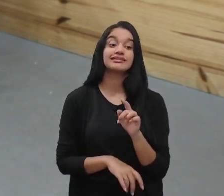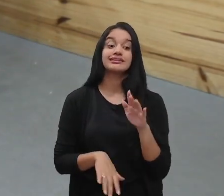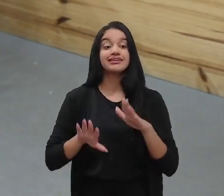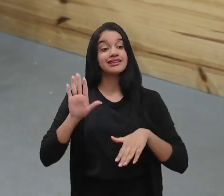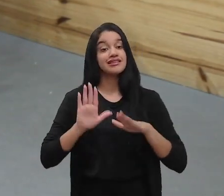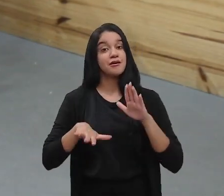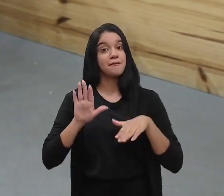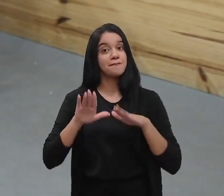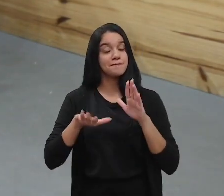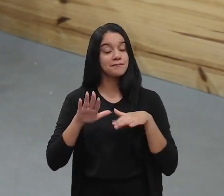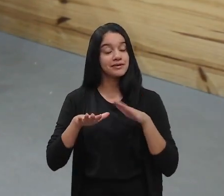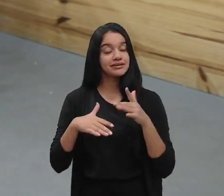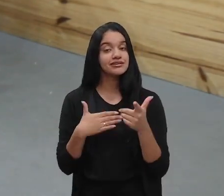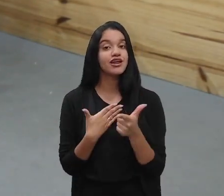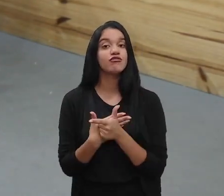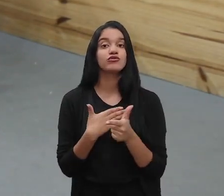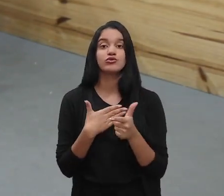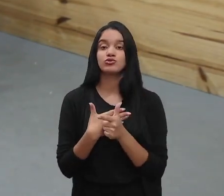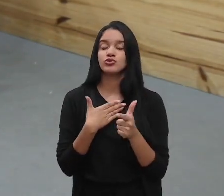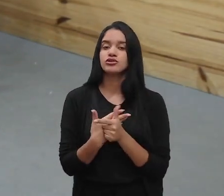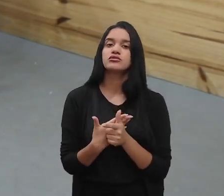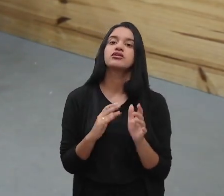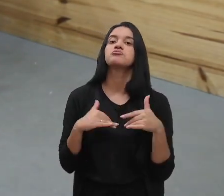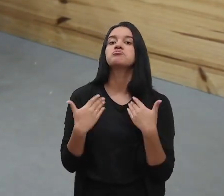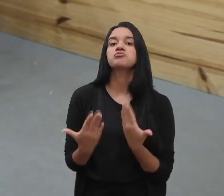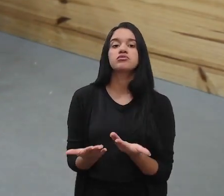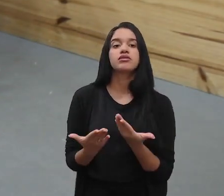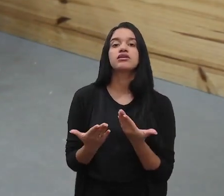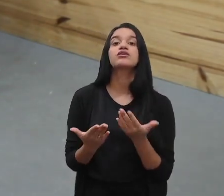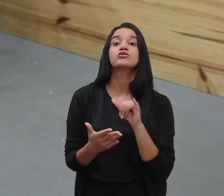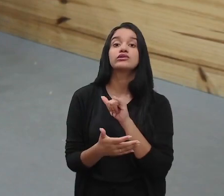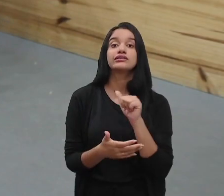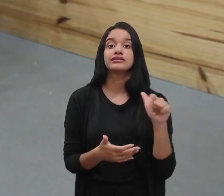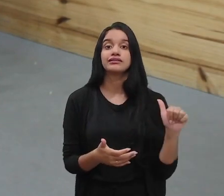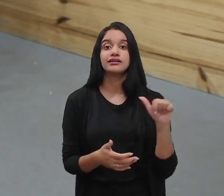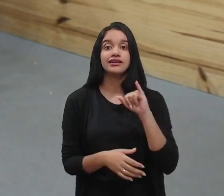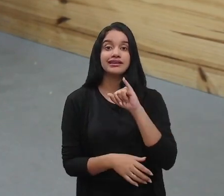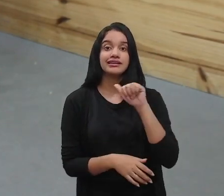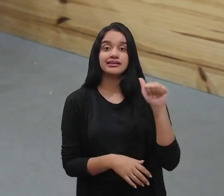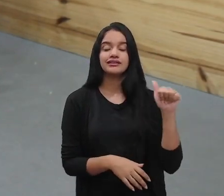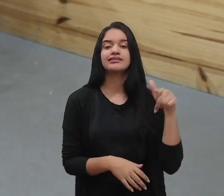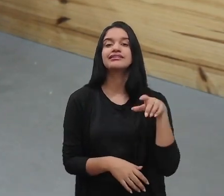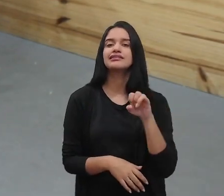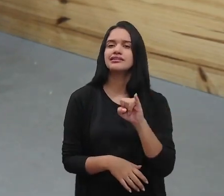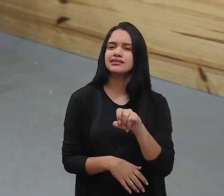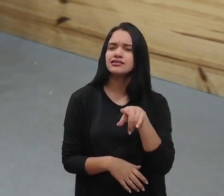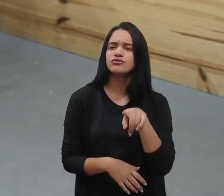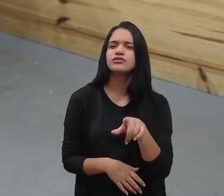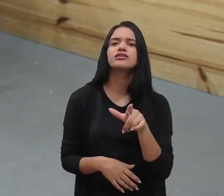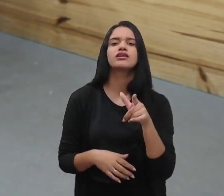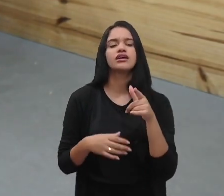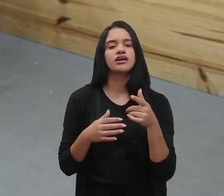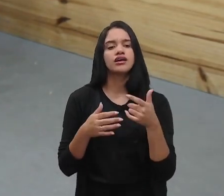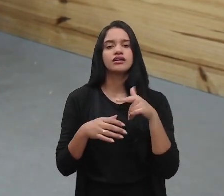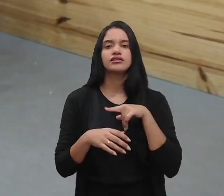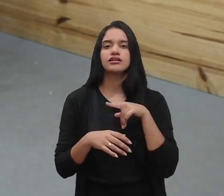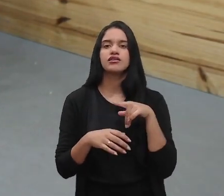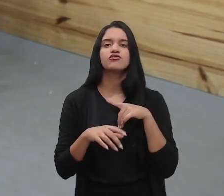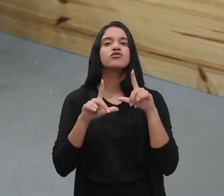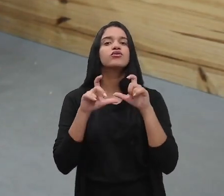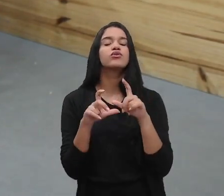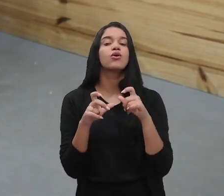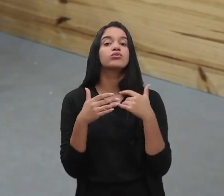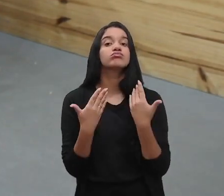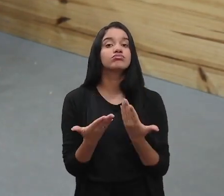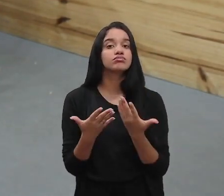da função que você está se candidatando. E com a inteligência artificial hoje, se você coloca a sua foto, ela já vai buscar você nas suas redes sociais. Como é que está a sua rede